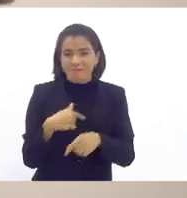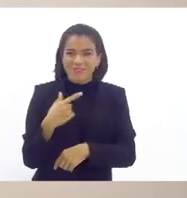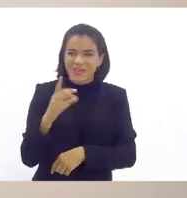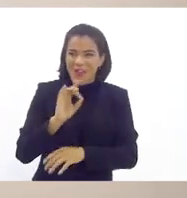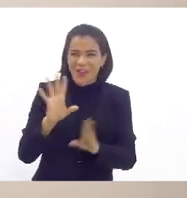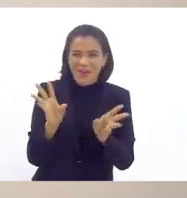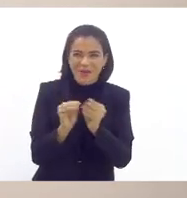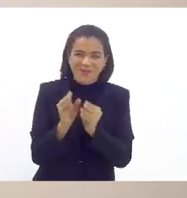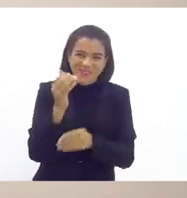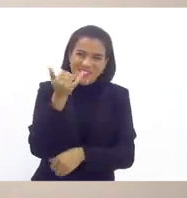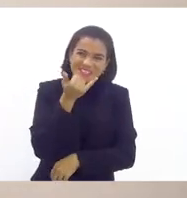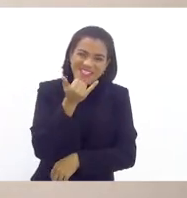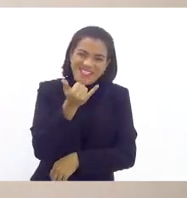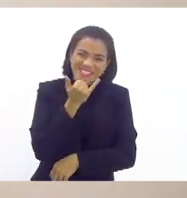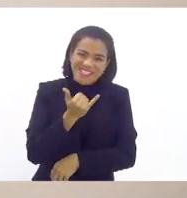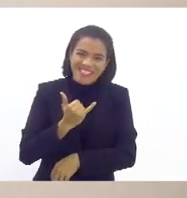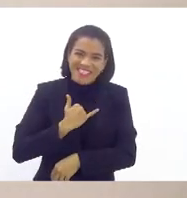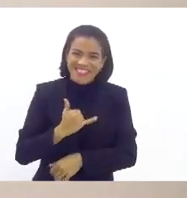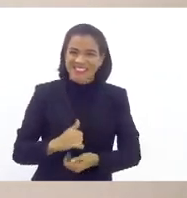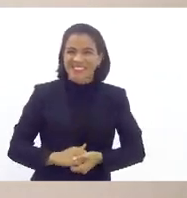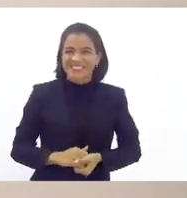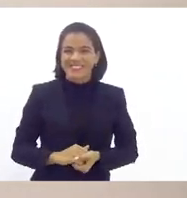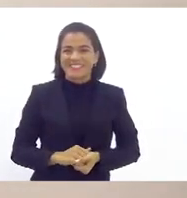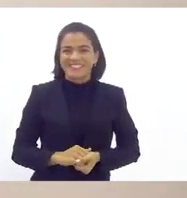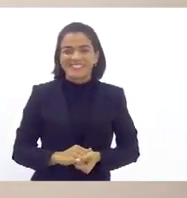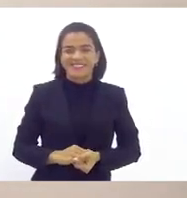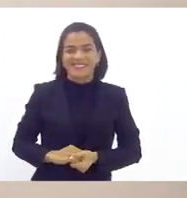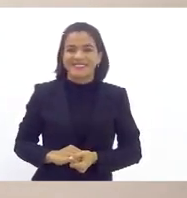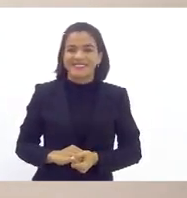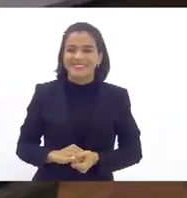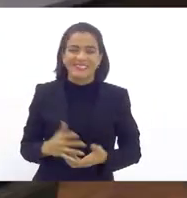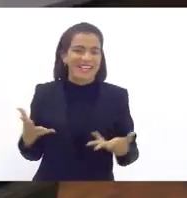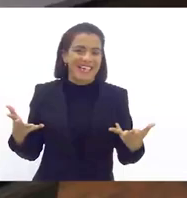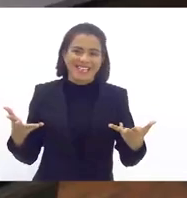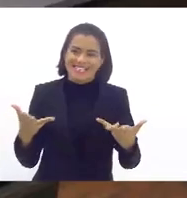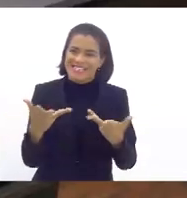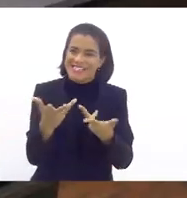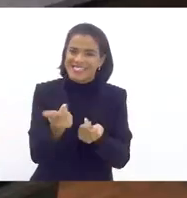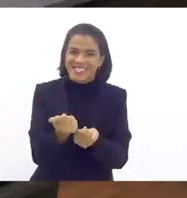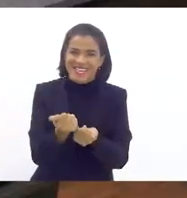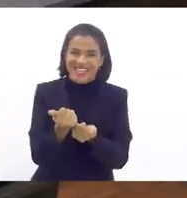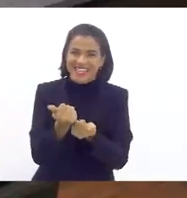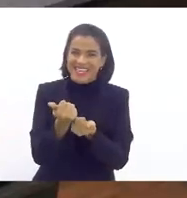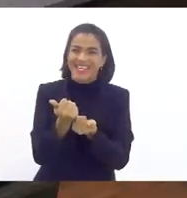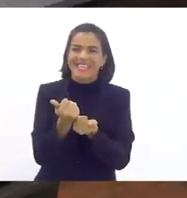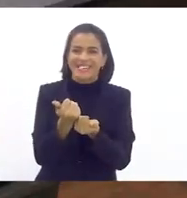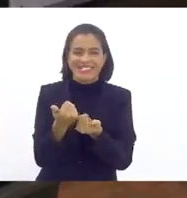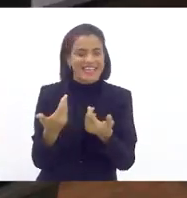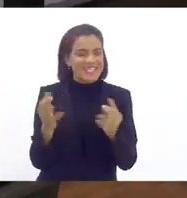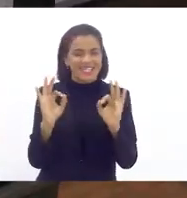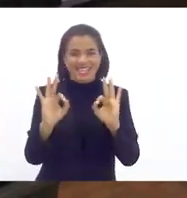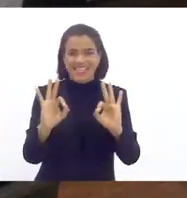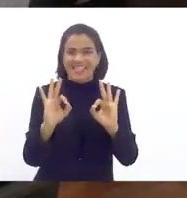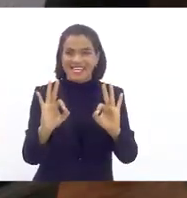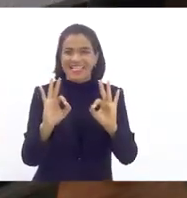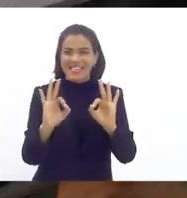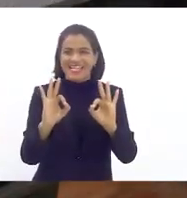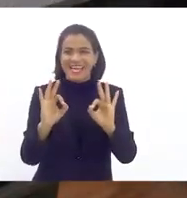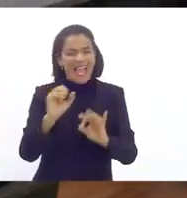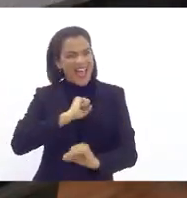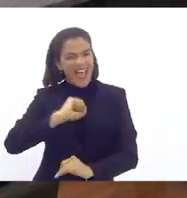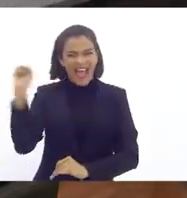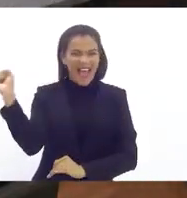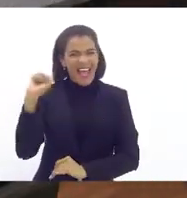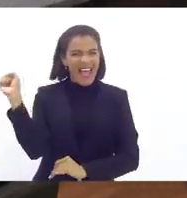que eu tenho para falar. Desculpa aí, obrigado. Obrigado. Excelente traçoso o assunto da transversalidade. Arraso